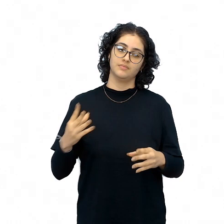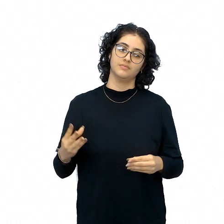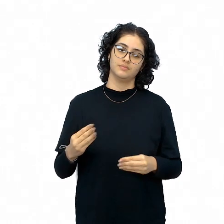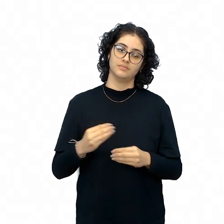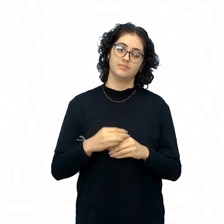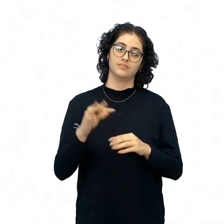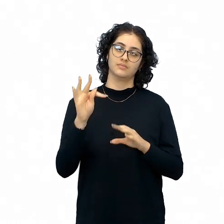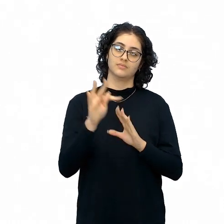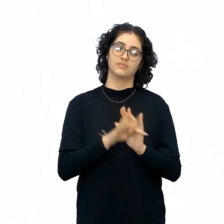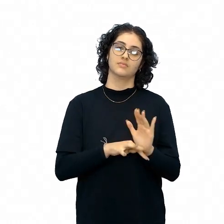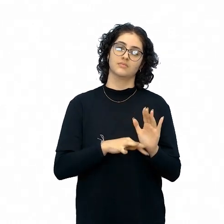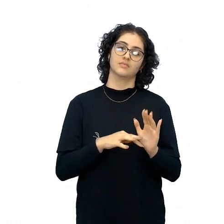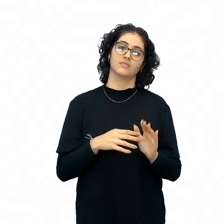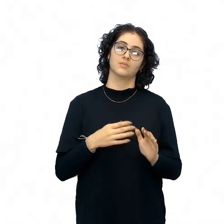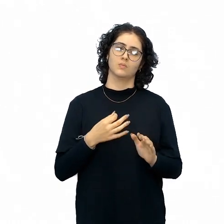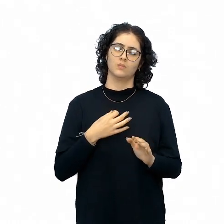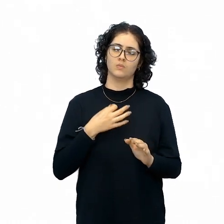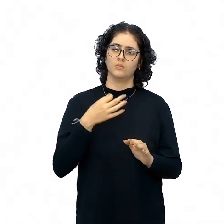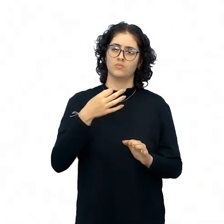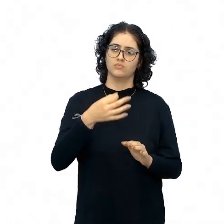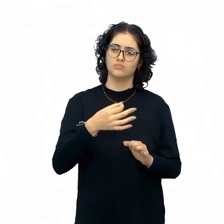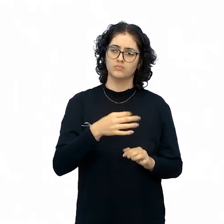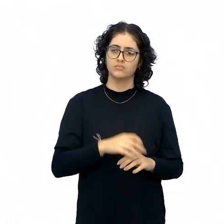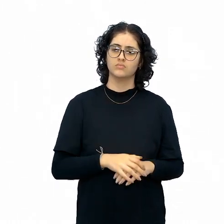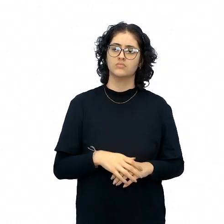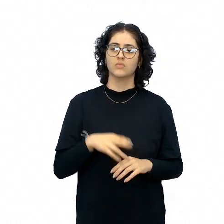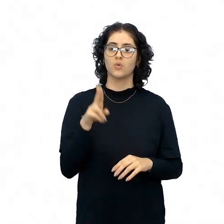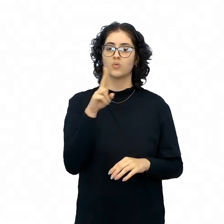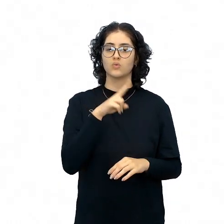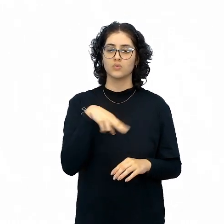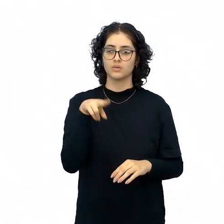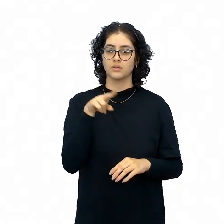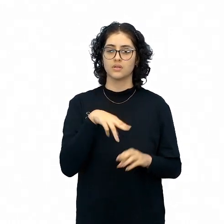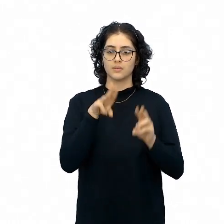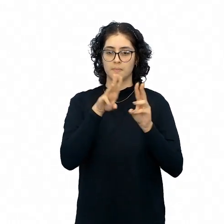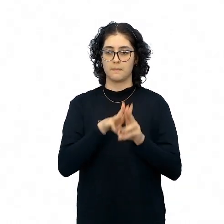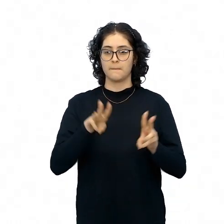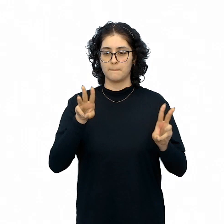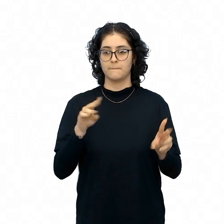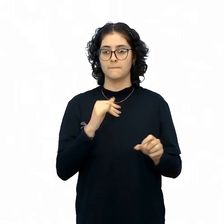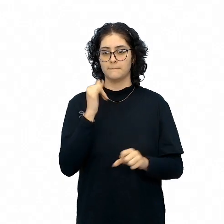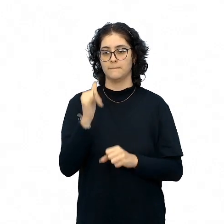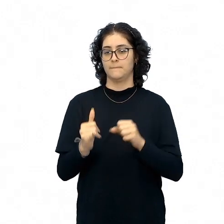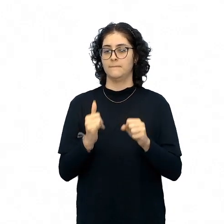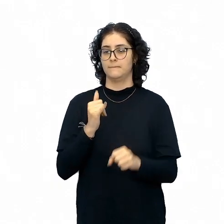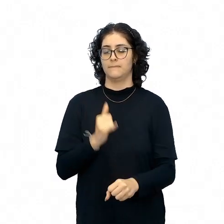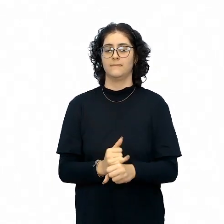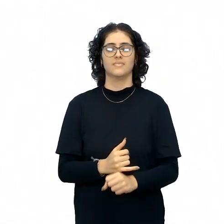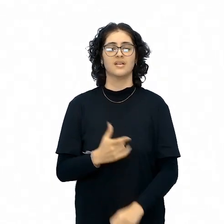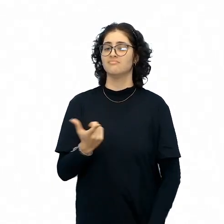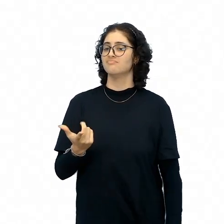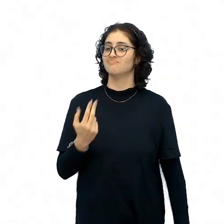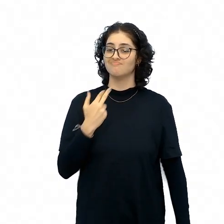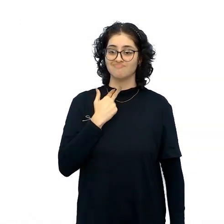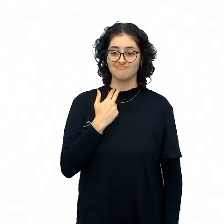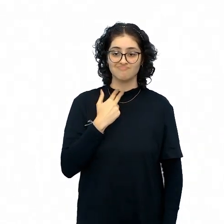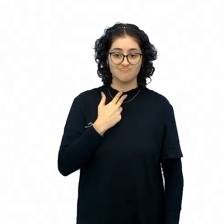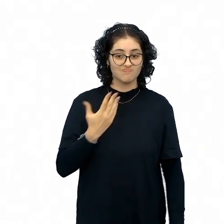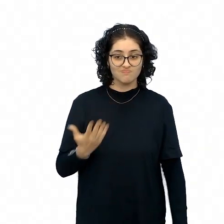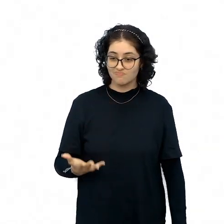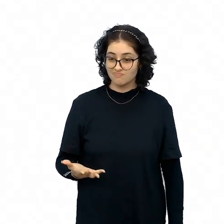um texto reivindicatório utilizando a plataforma online. Caso não seja possível utilizar